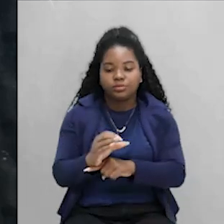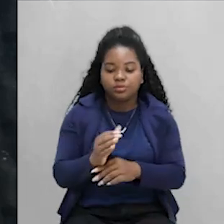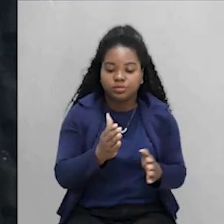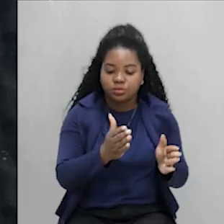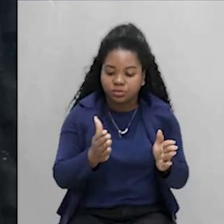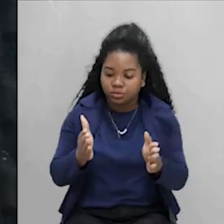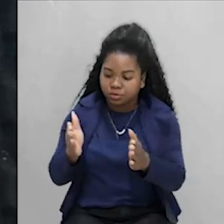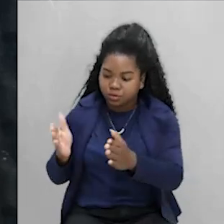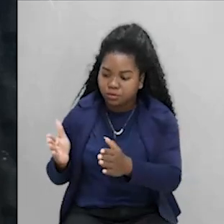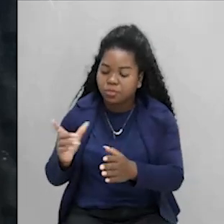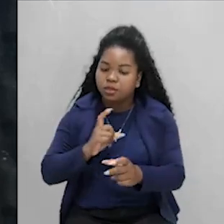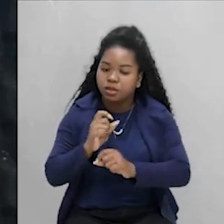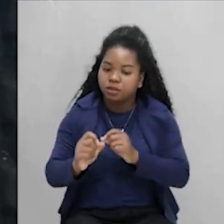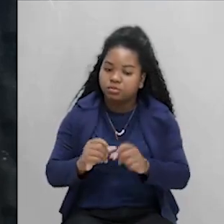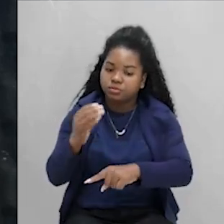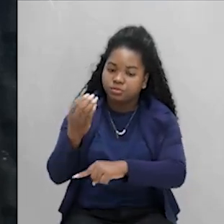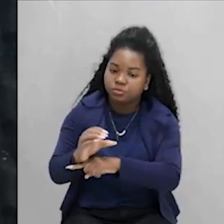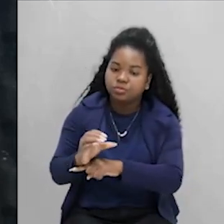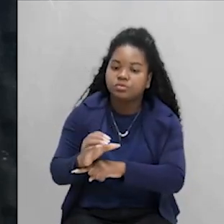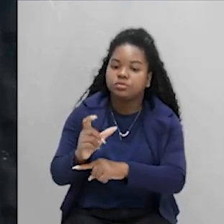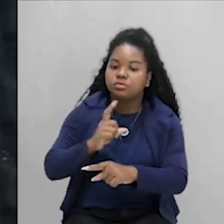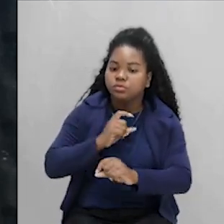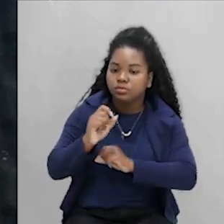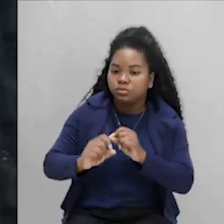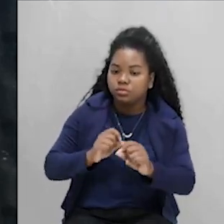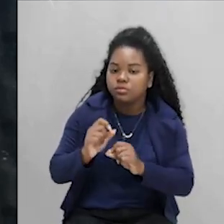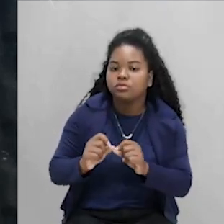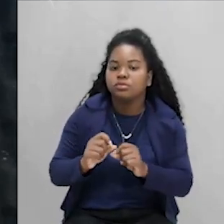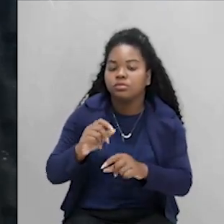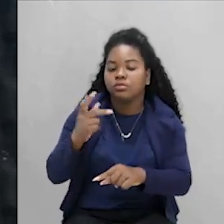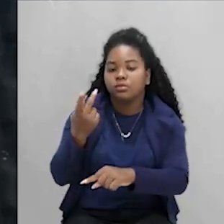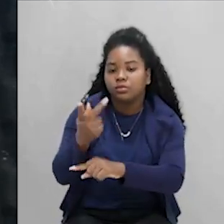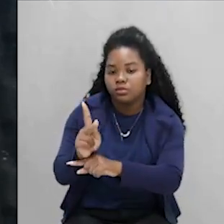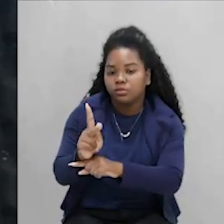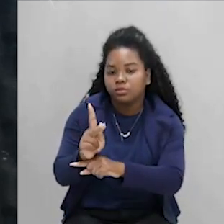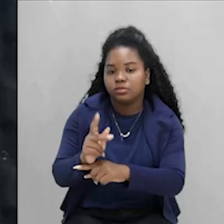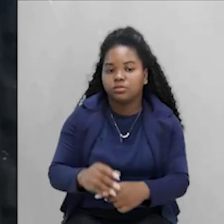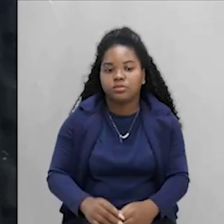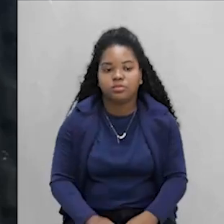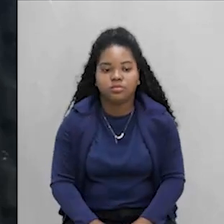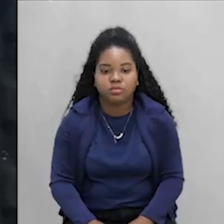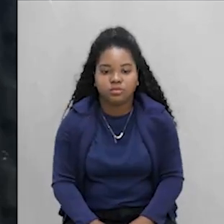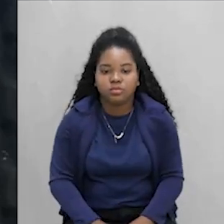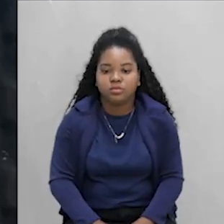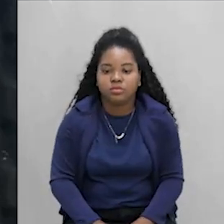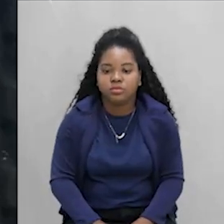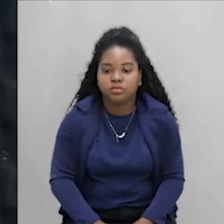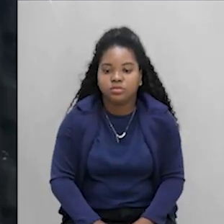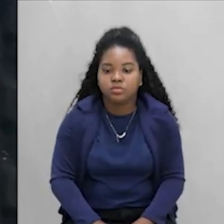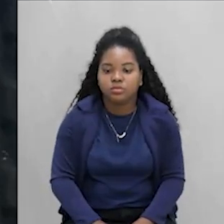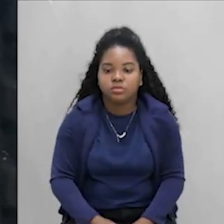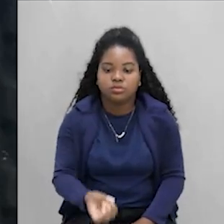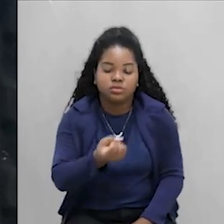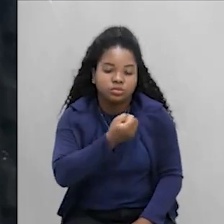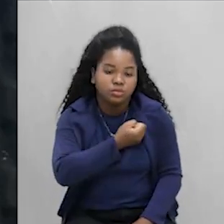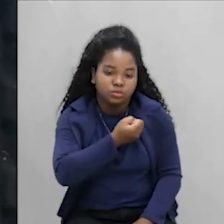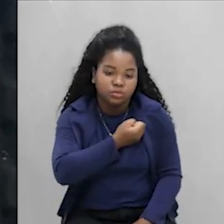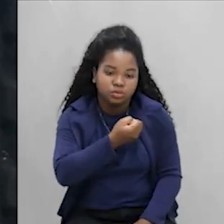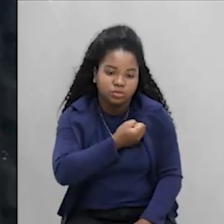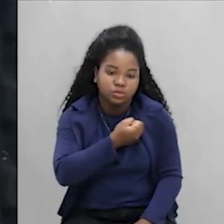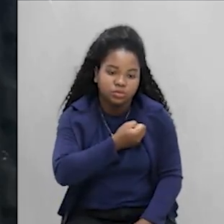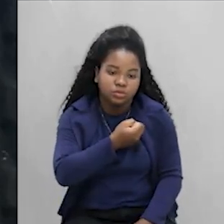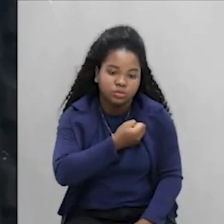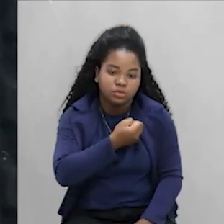deve conter o carbono que tem a hidroxila certo e a numeração para a